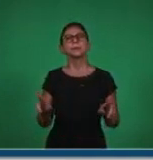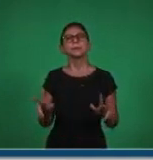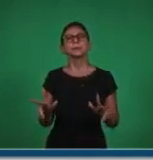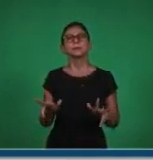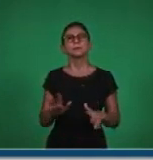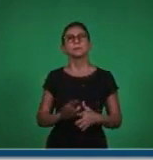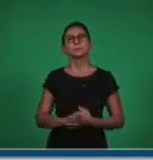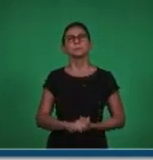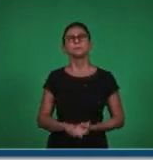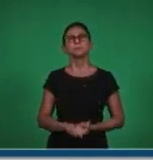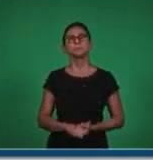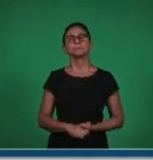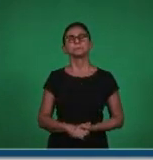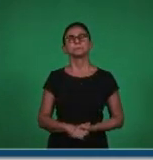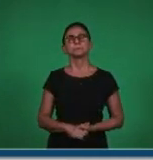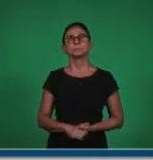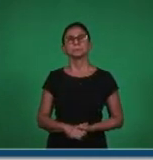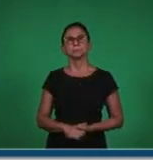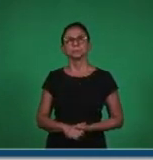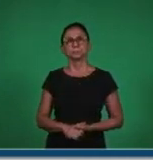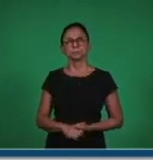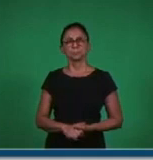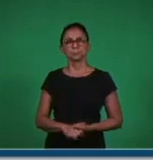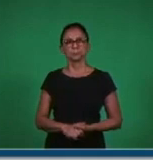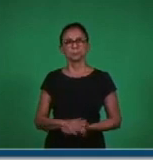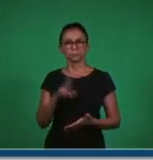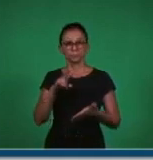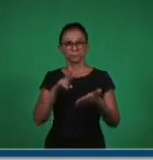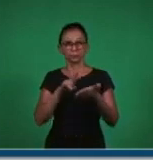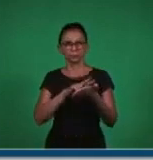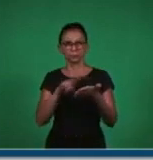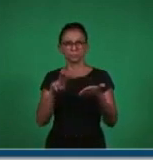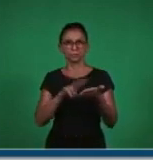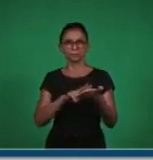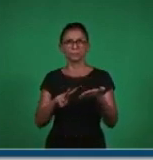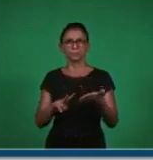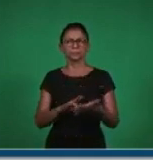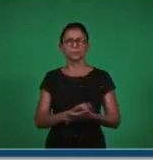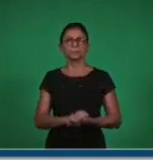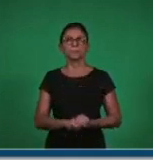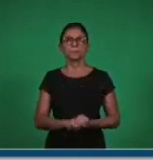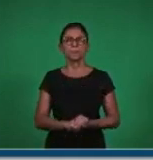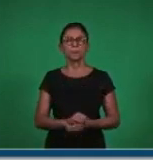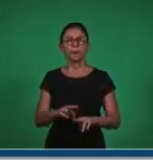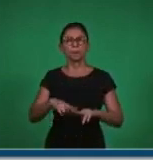Então, vamos ler comigo Hebreus 11:3. Pela fé